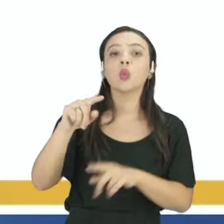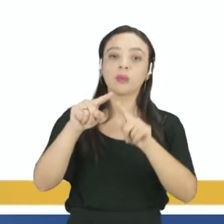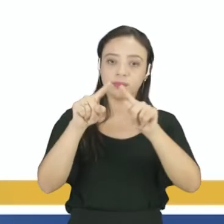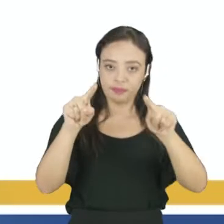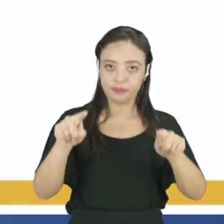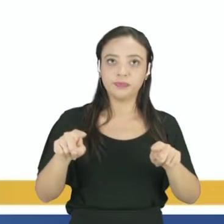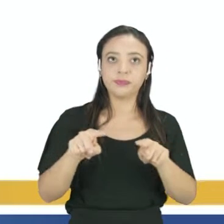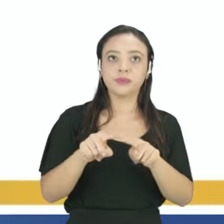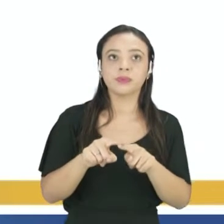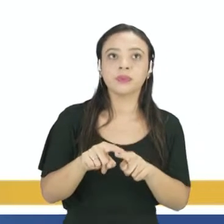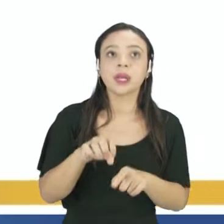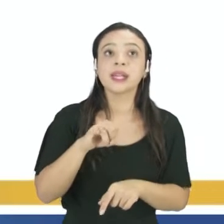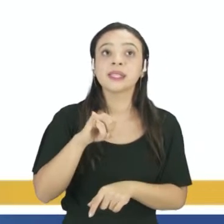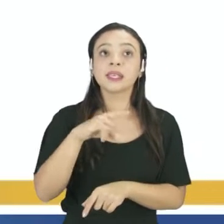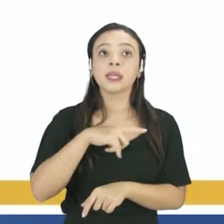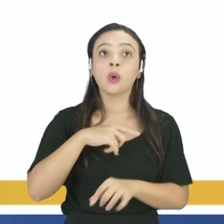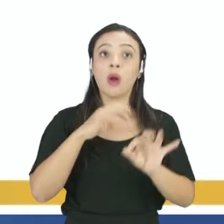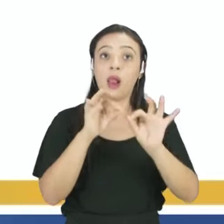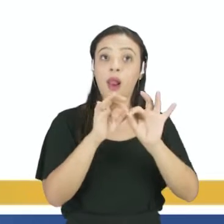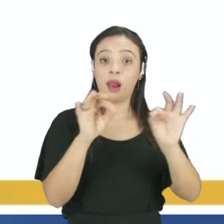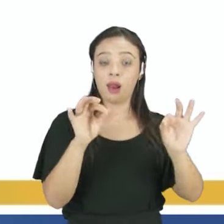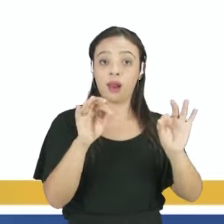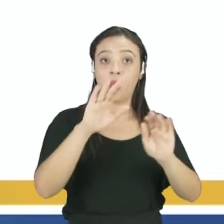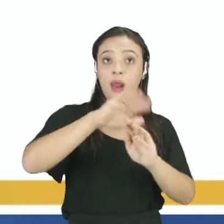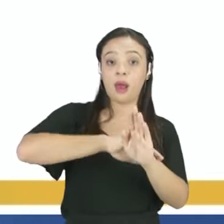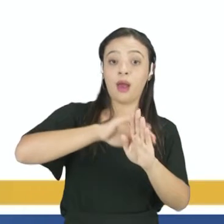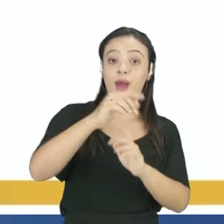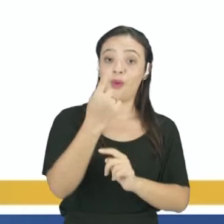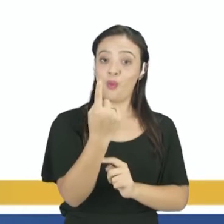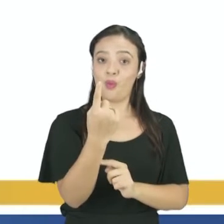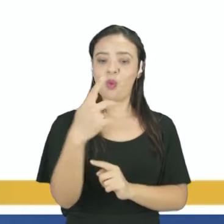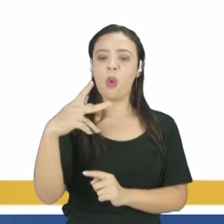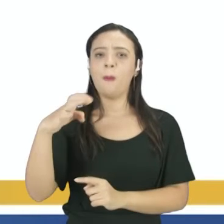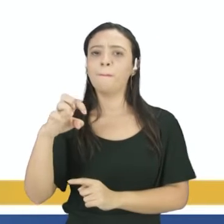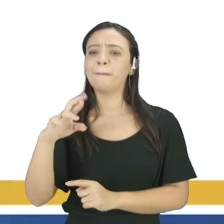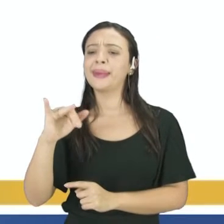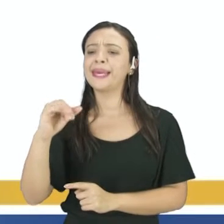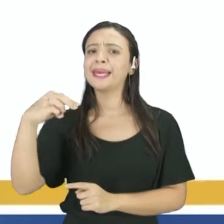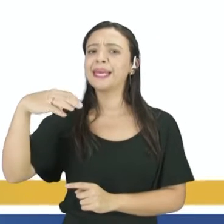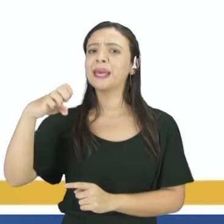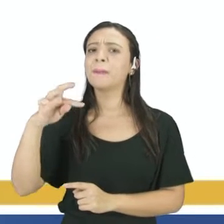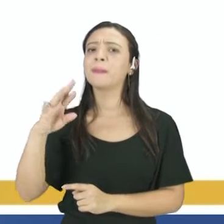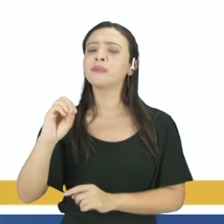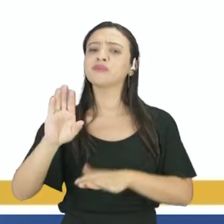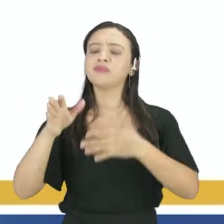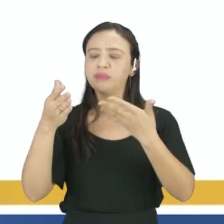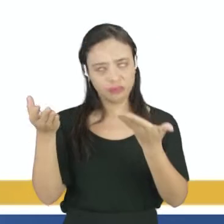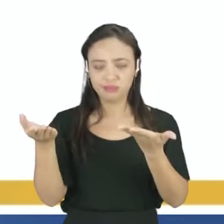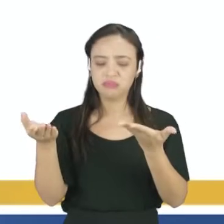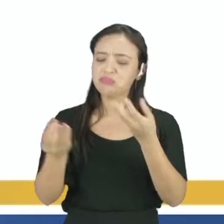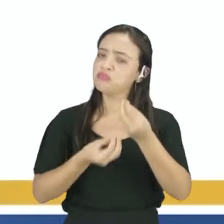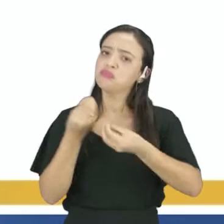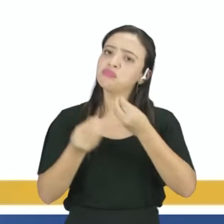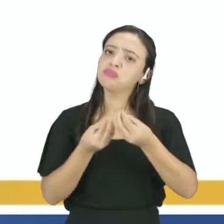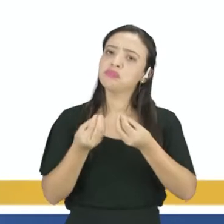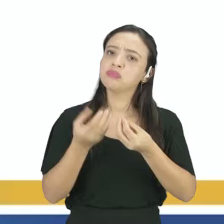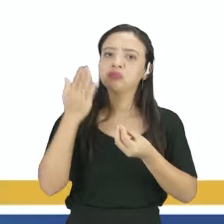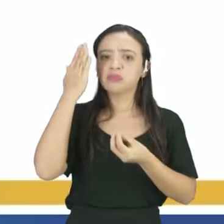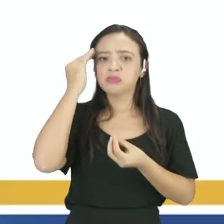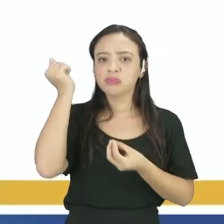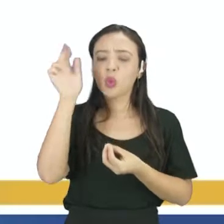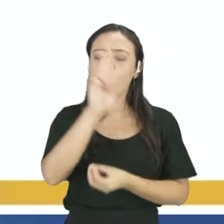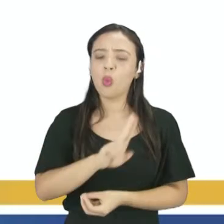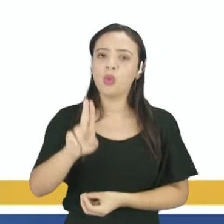quando a medida do lado é 1, qual é o perímetro, né? Como é que a gente trabalha na